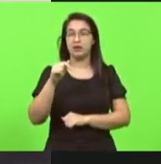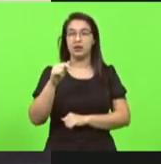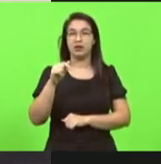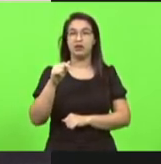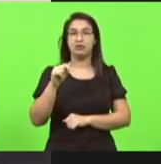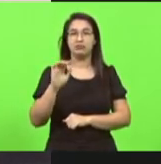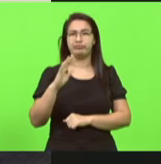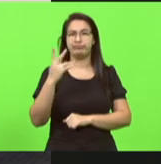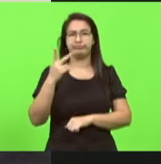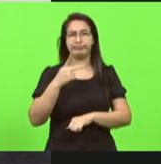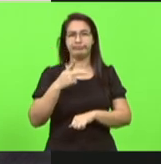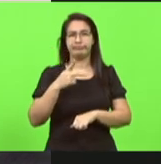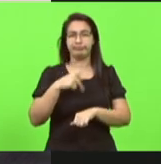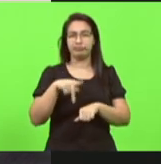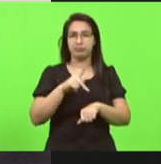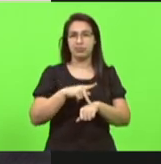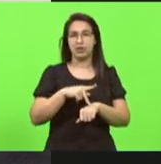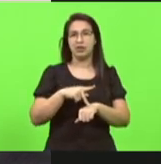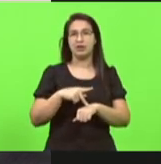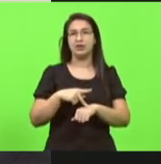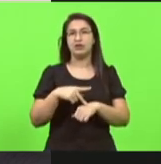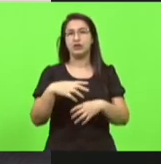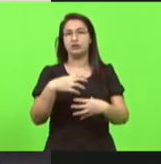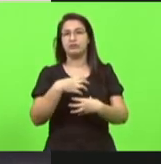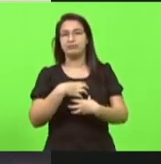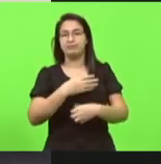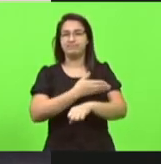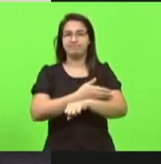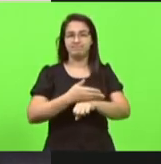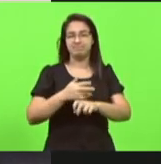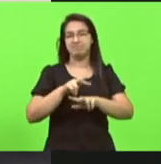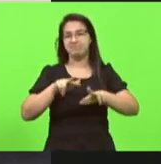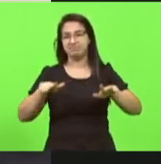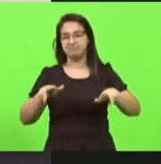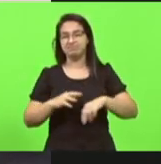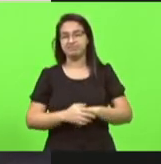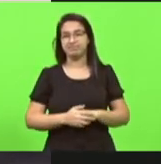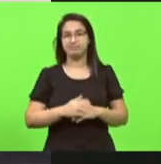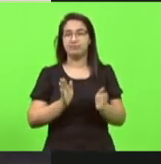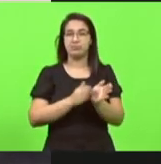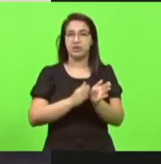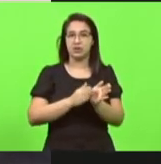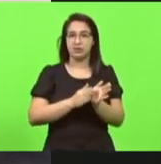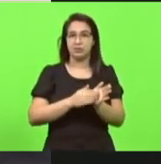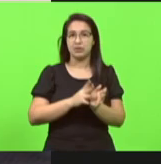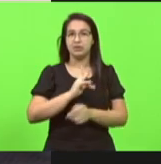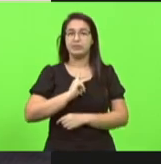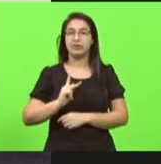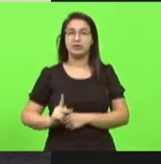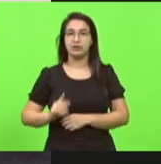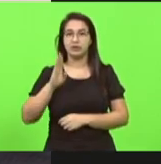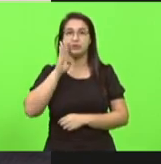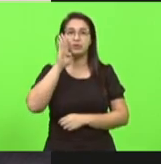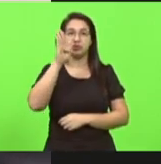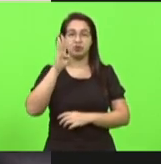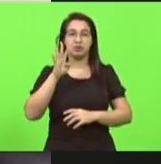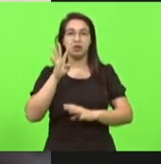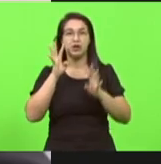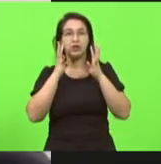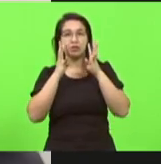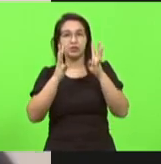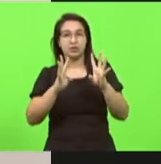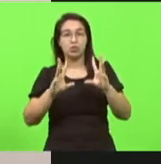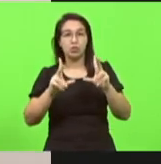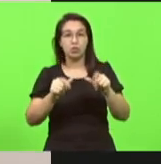relação às posturas, às condutas. Então, parabenizar o presidente Bolsonaro por tudo que tem feito. Nós estivemos acompanhando o presidente em